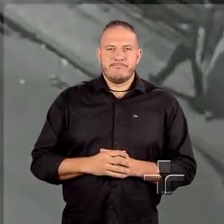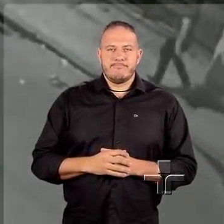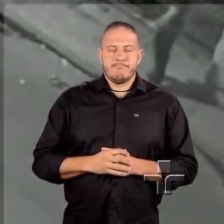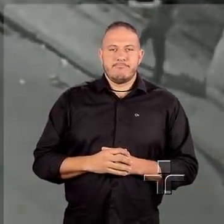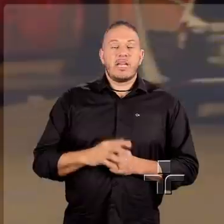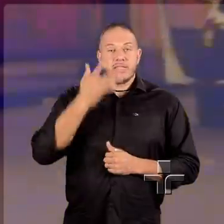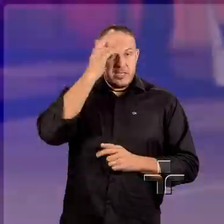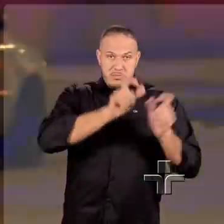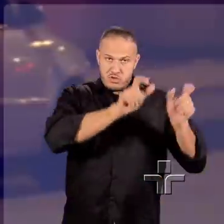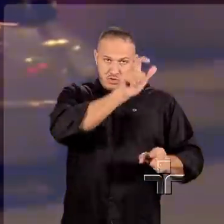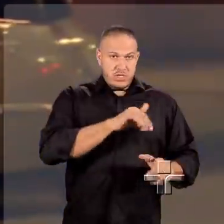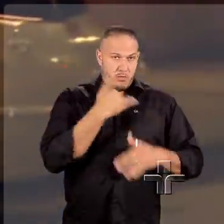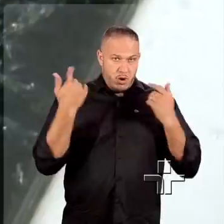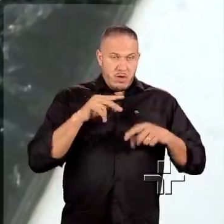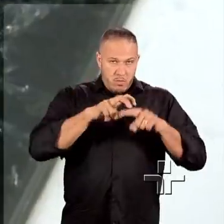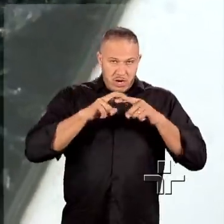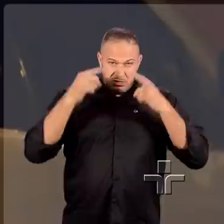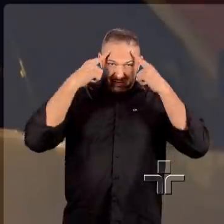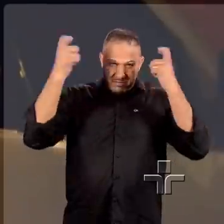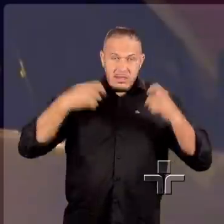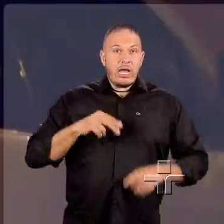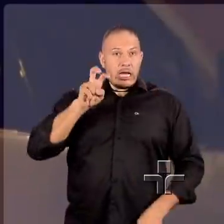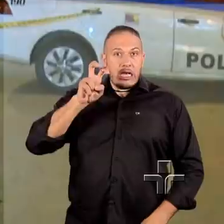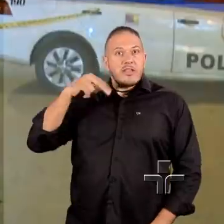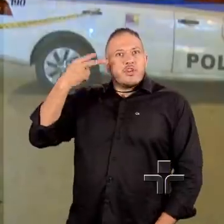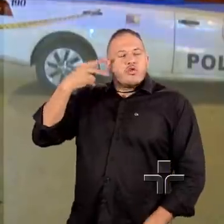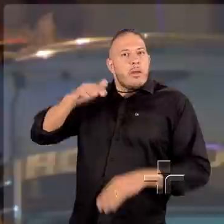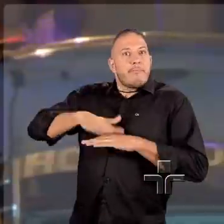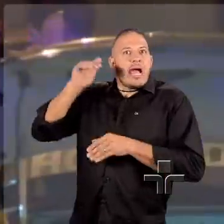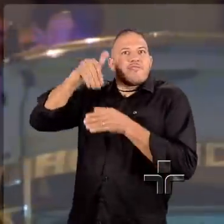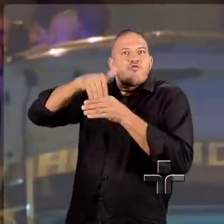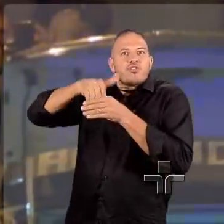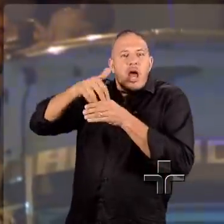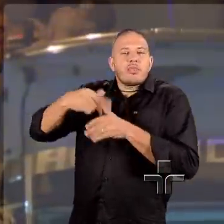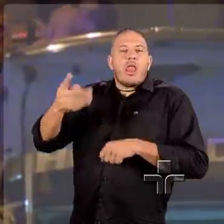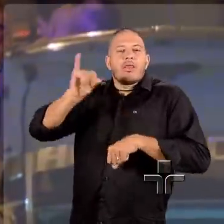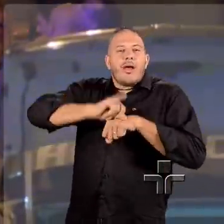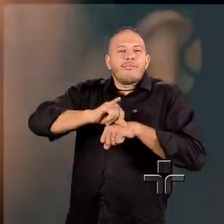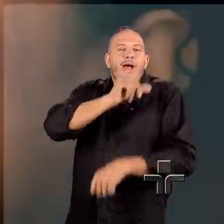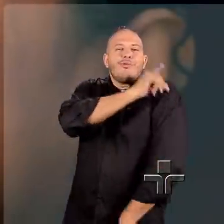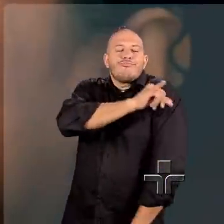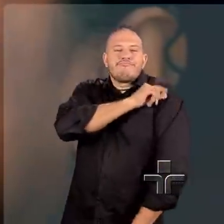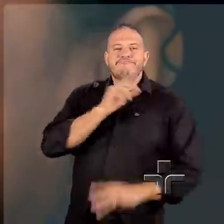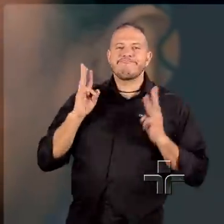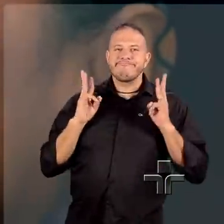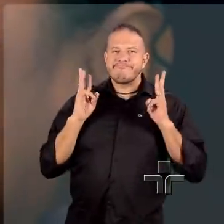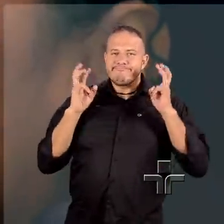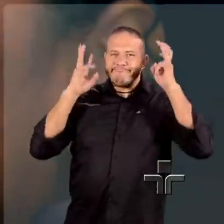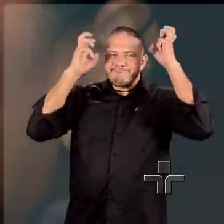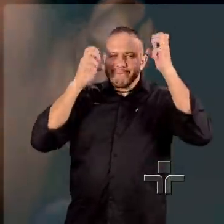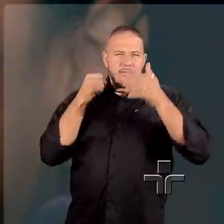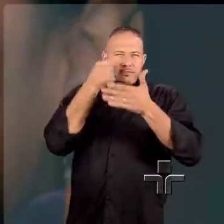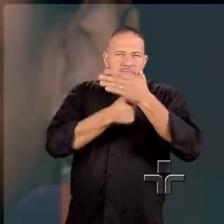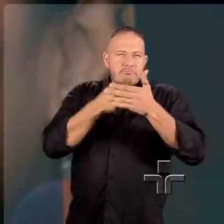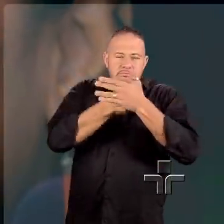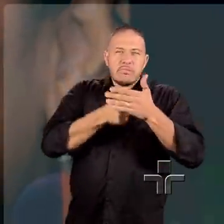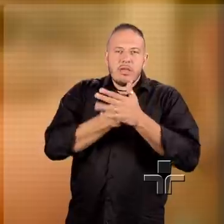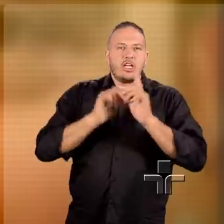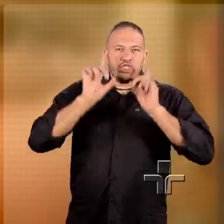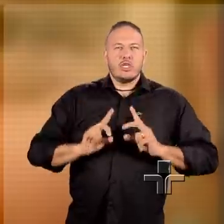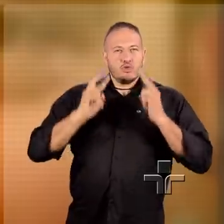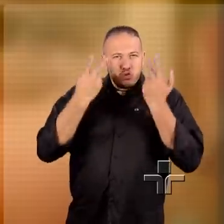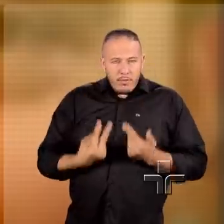Entre as vítimas da violência, a 5ª vereadora mais votada da capital fluminense, a ativista pelos direitos humanos Marielle Franco